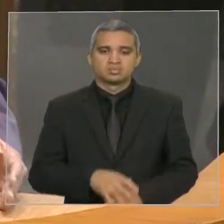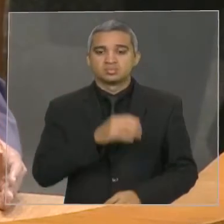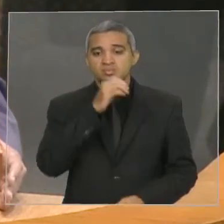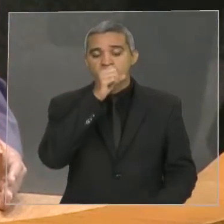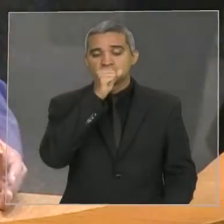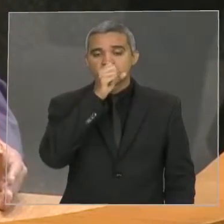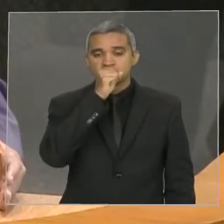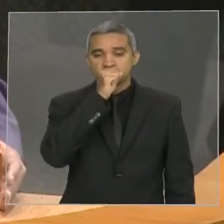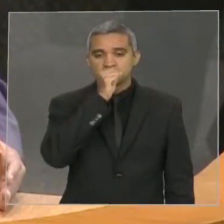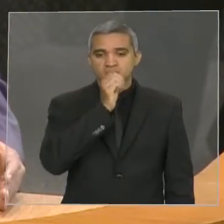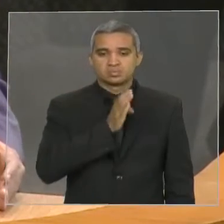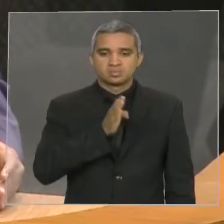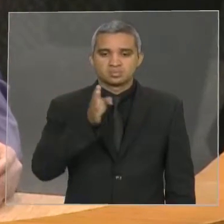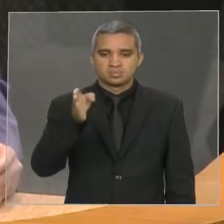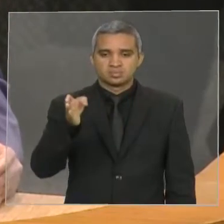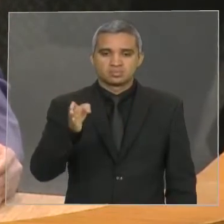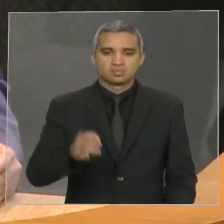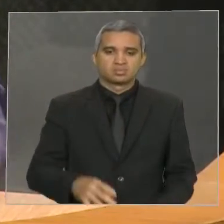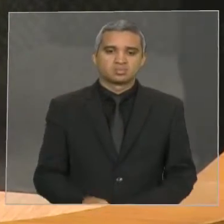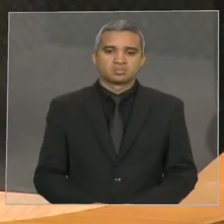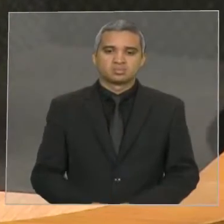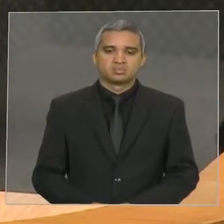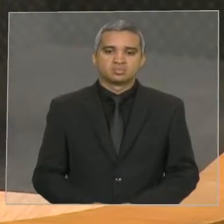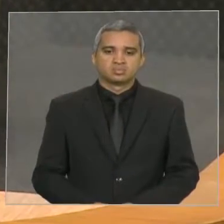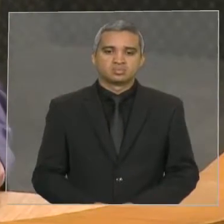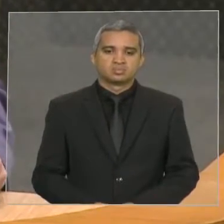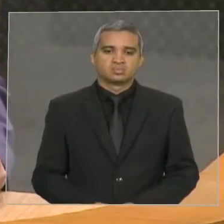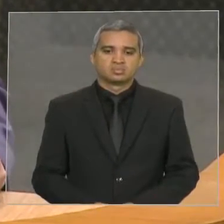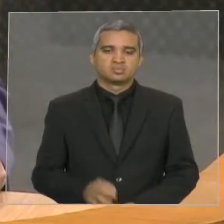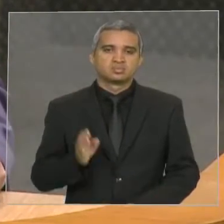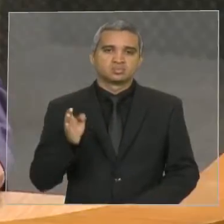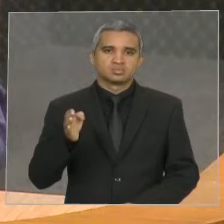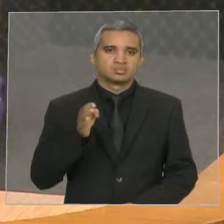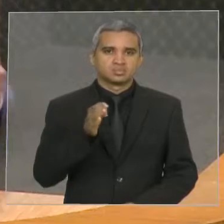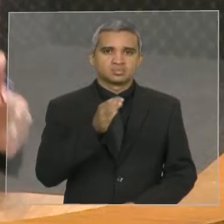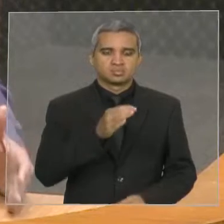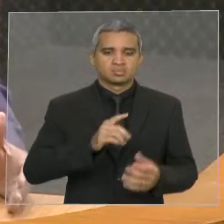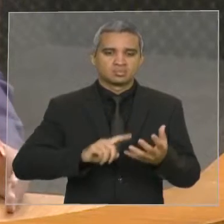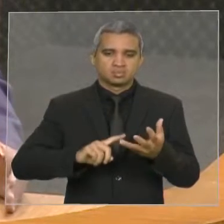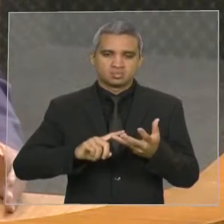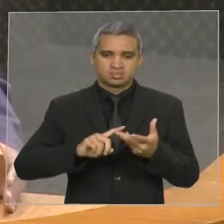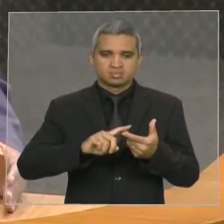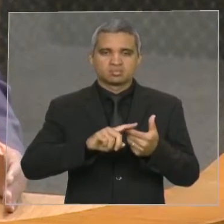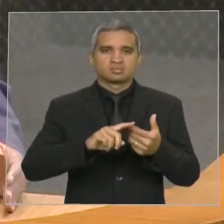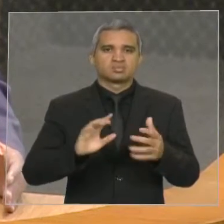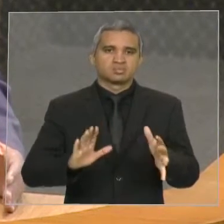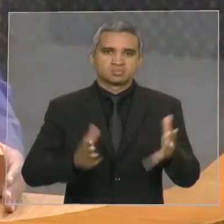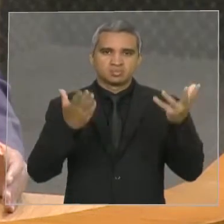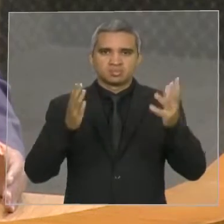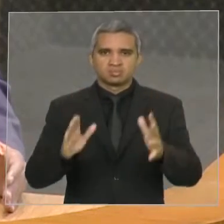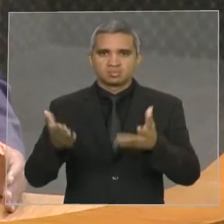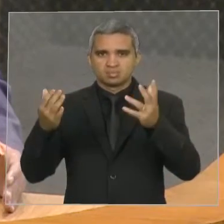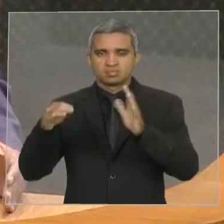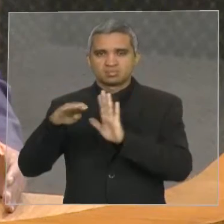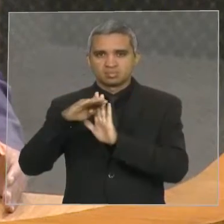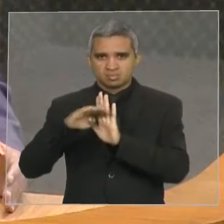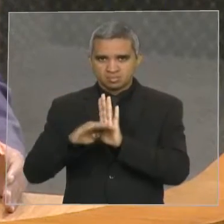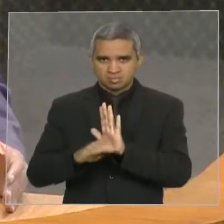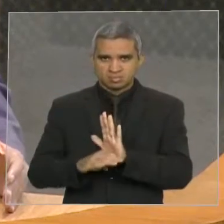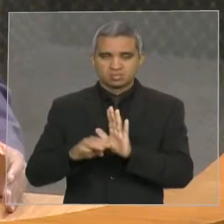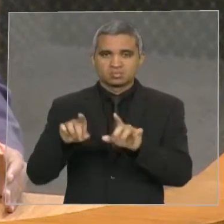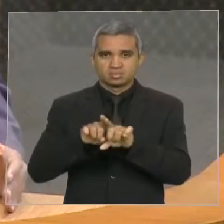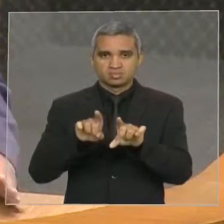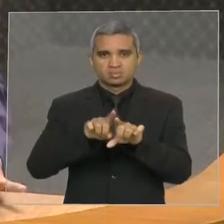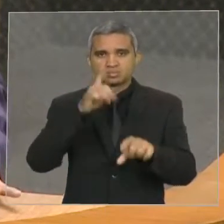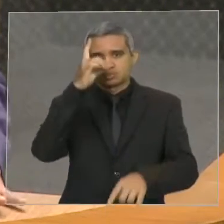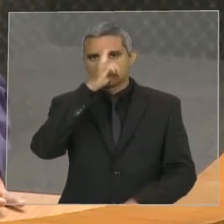participei também de vários eventos, no domingo, da mesma forma, e no domingo nós tivemos